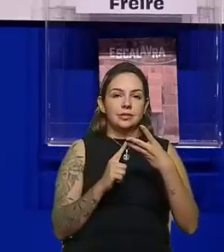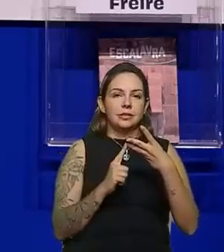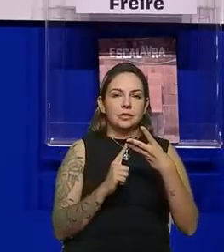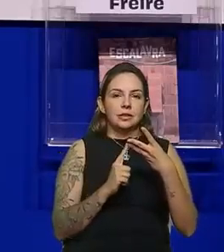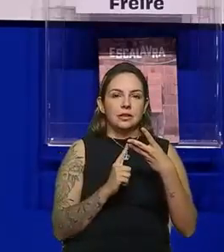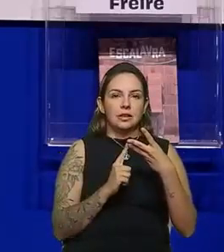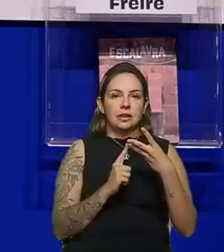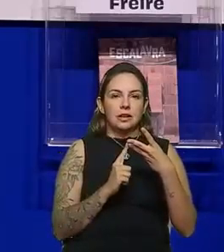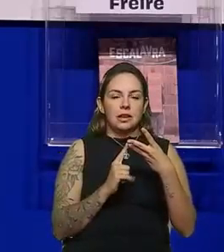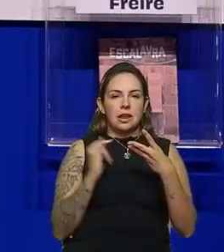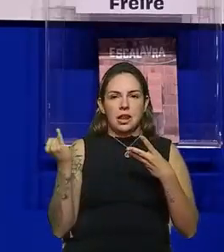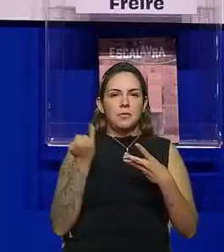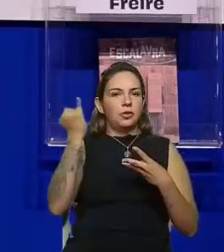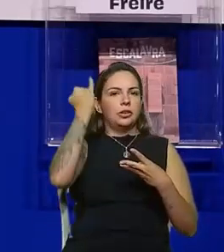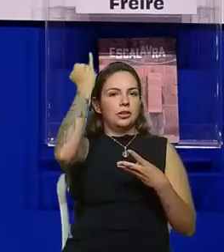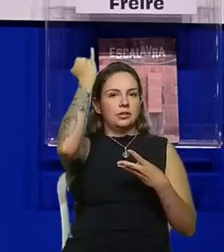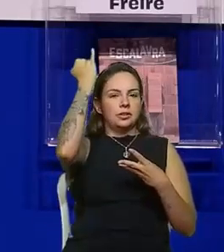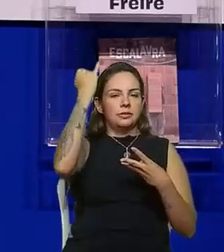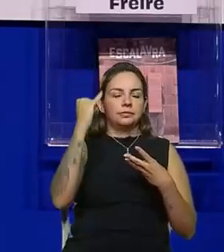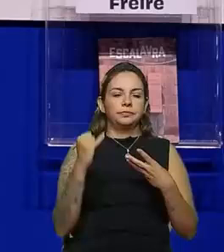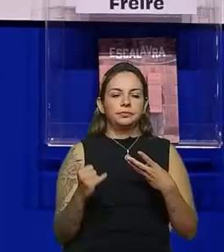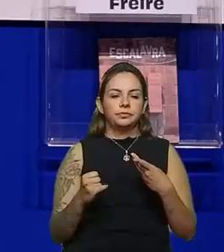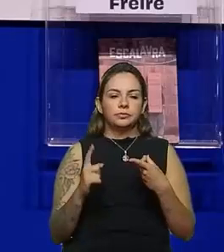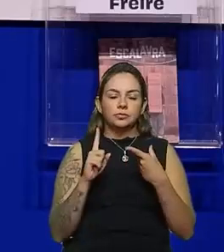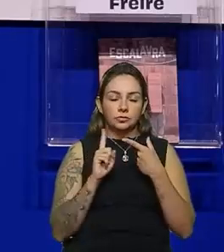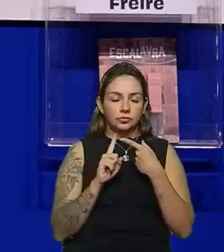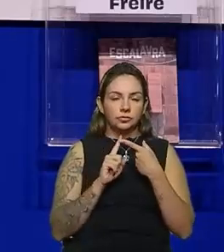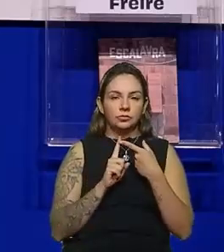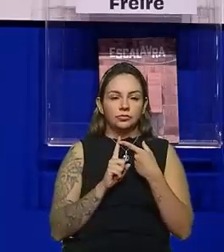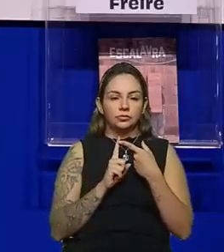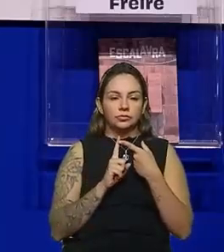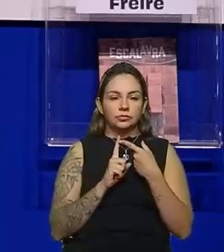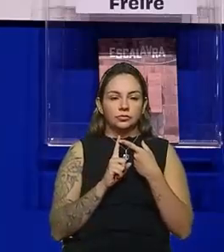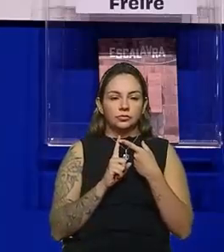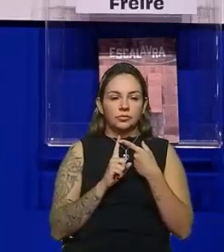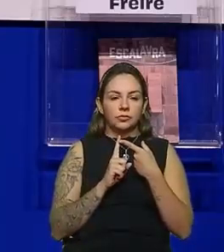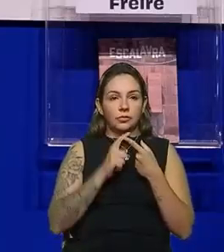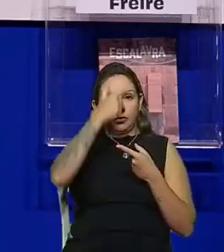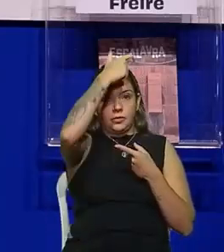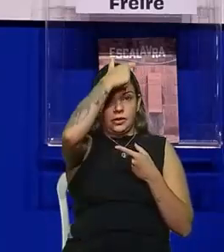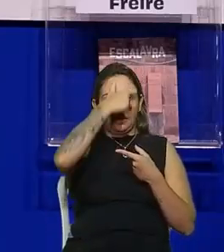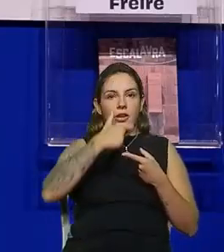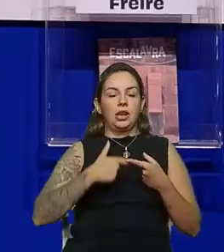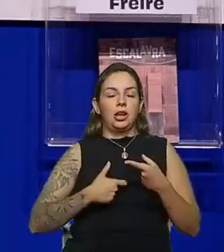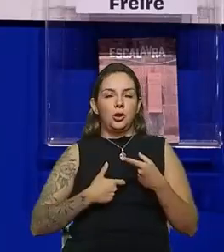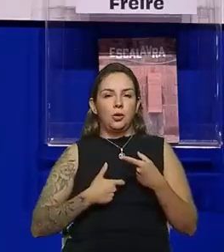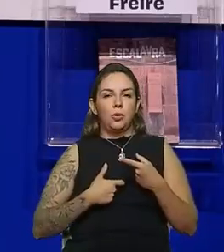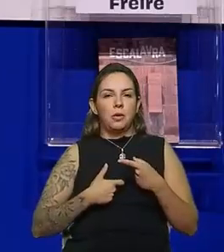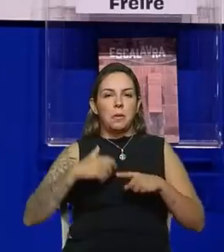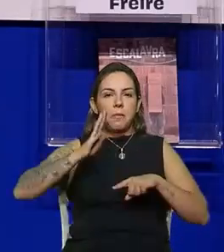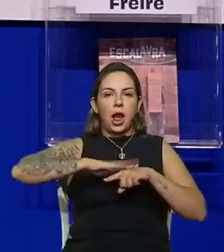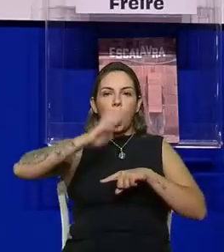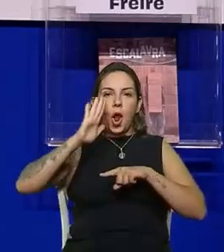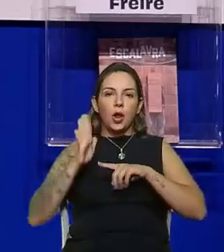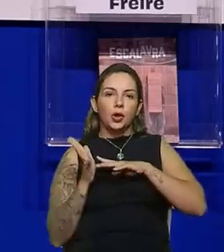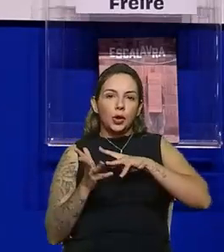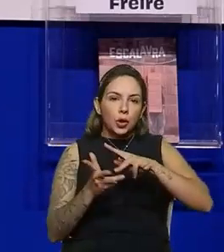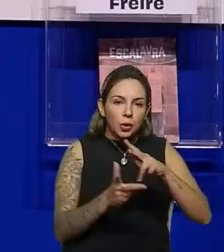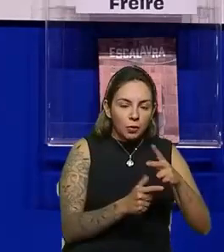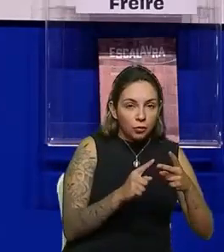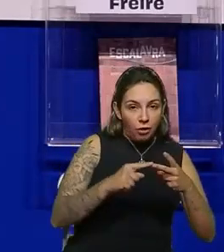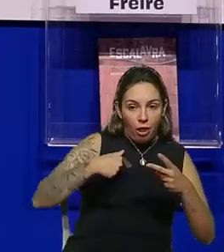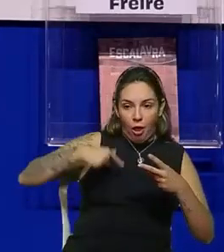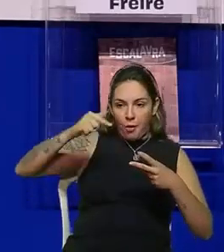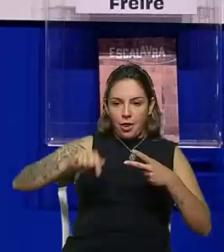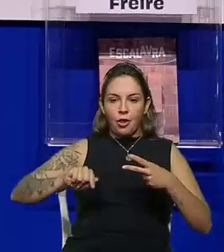momentos marcantes, que são o eu maior que o mundo, o eu menor que o